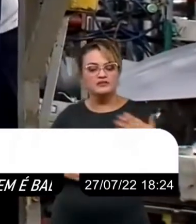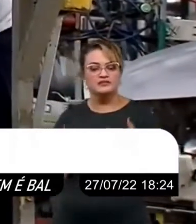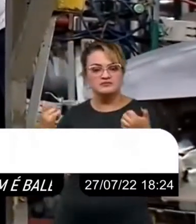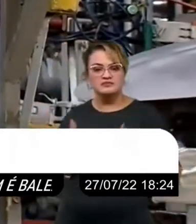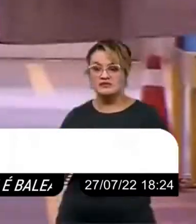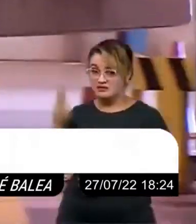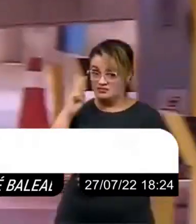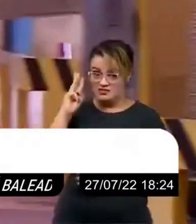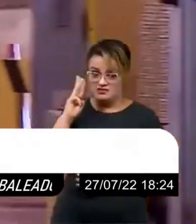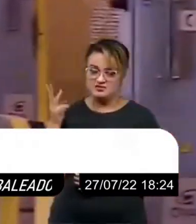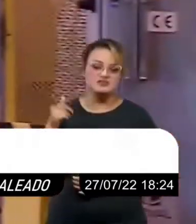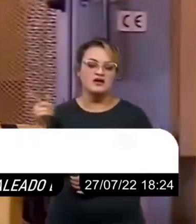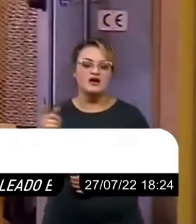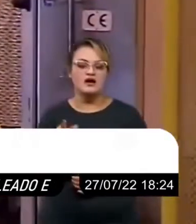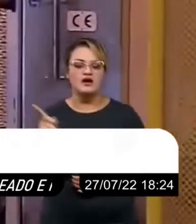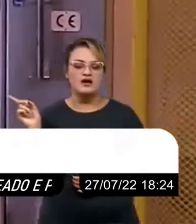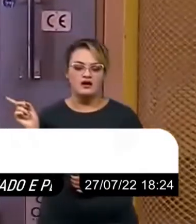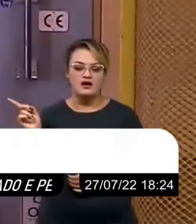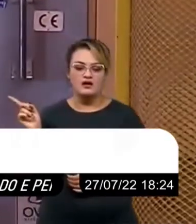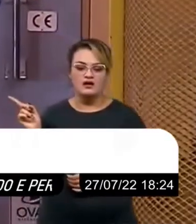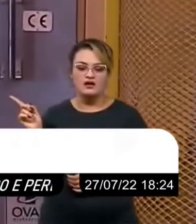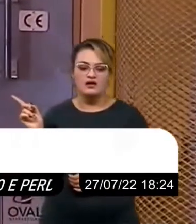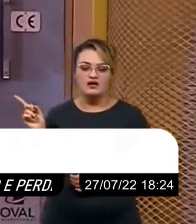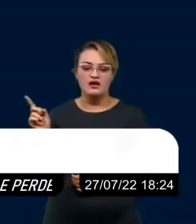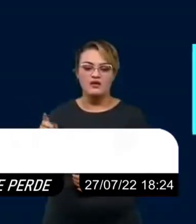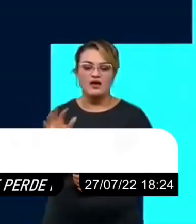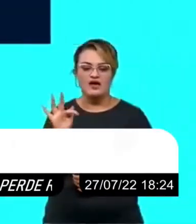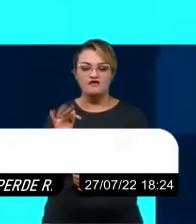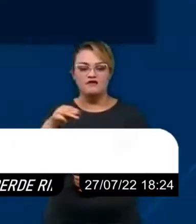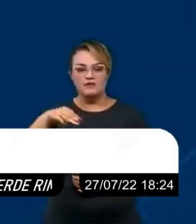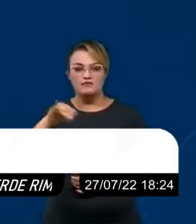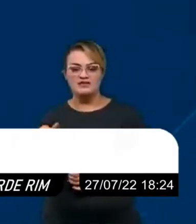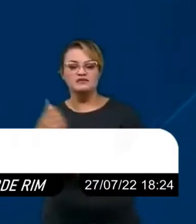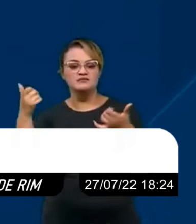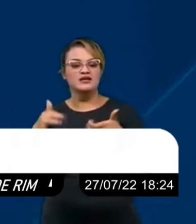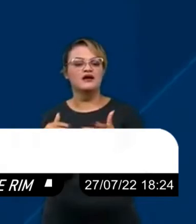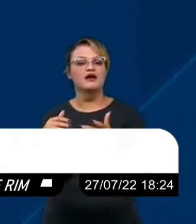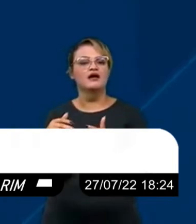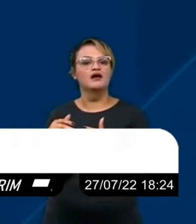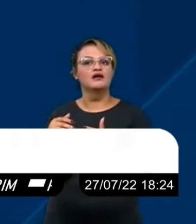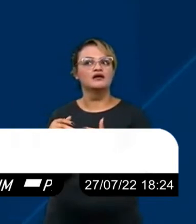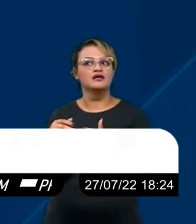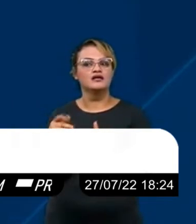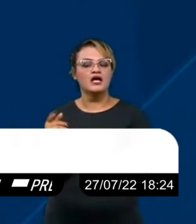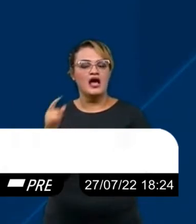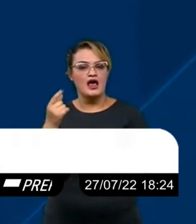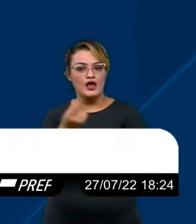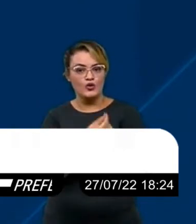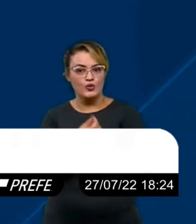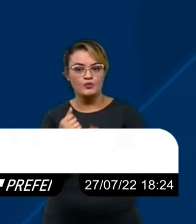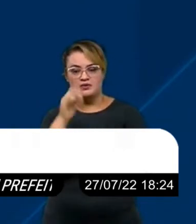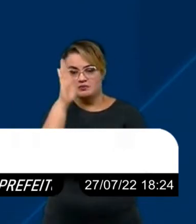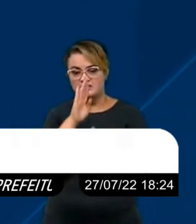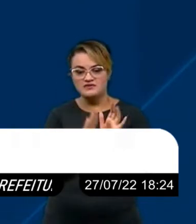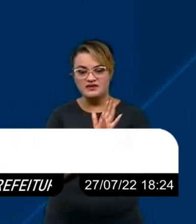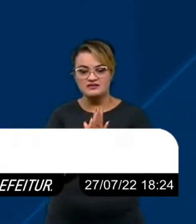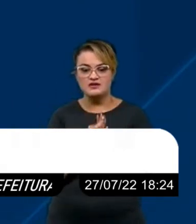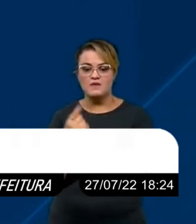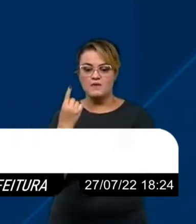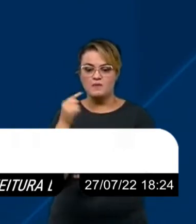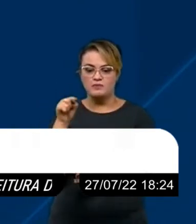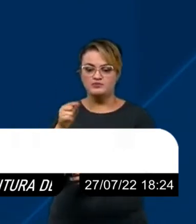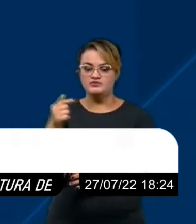nesta terça-feira, o Fundo Monetário Internacional indica que o crescimento da economia brasileira será de 1,7%